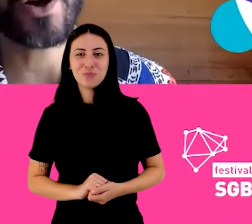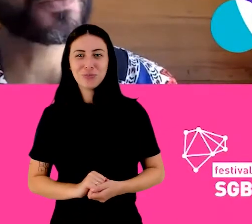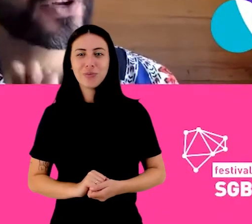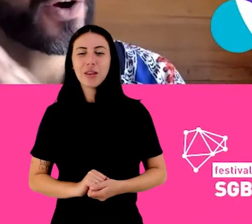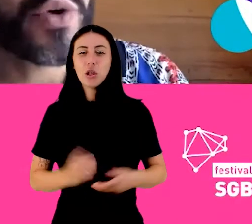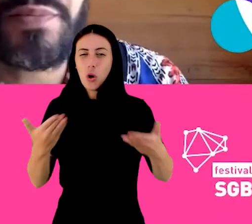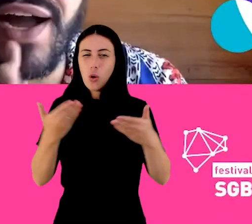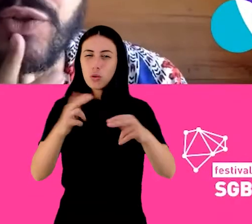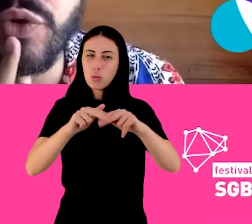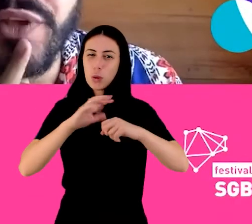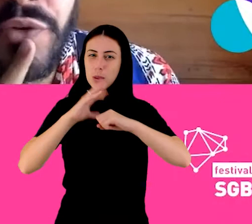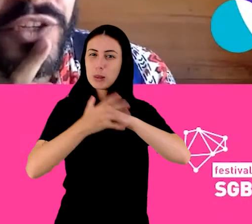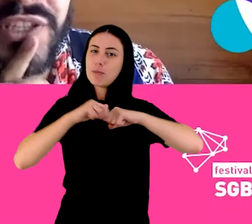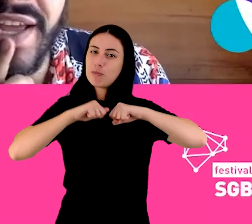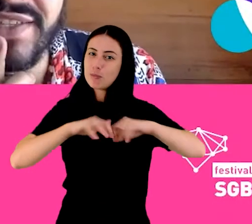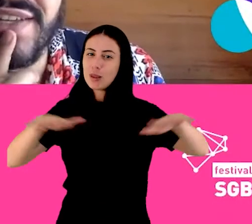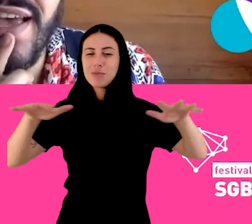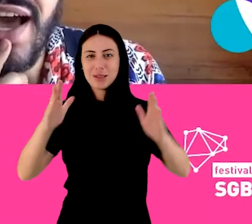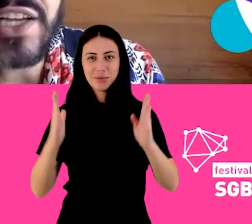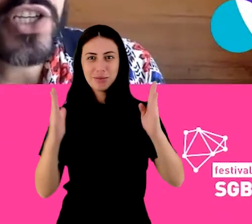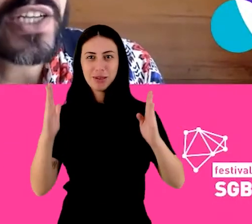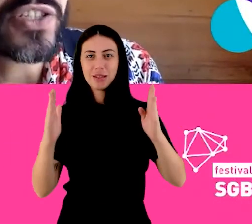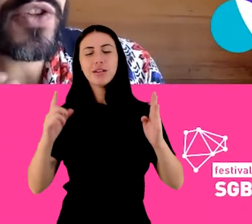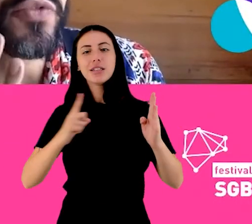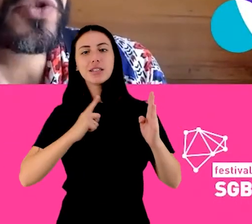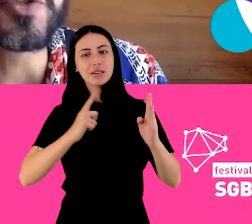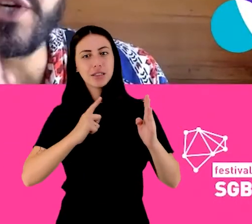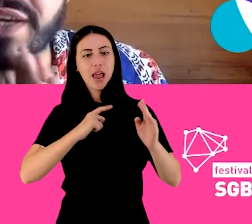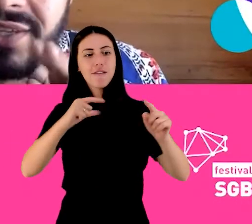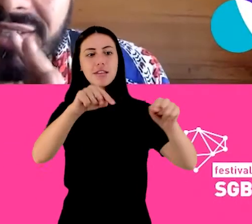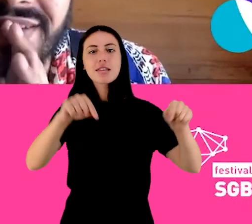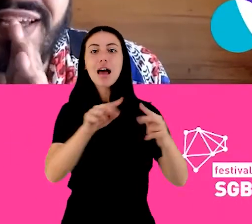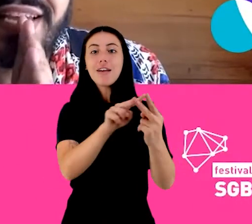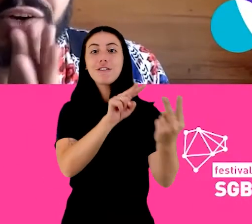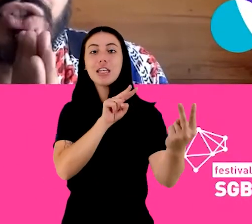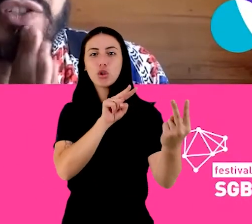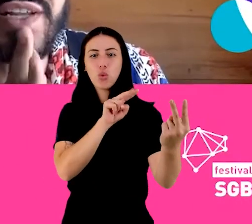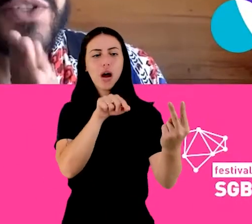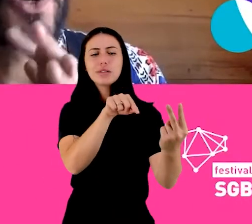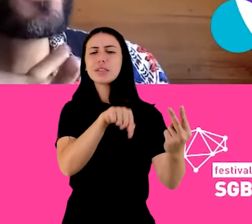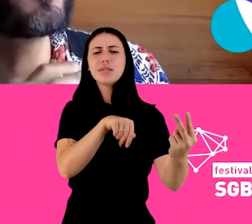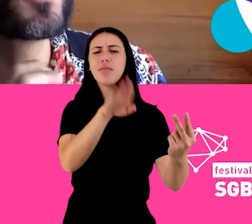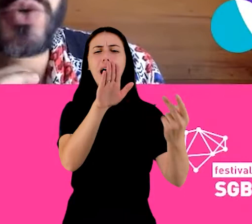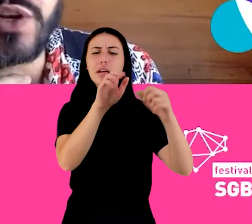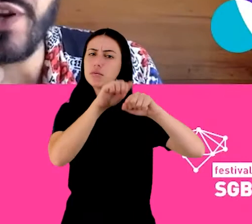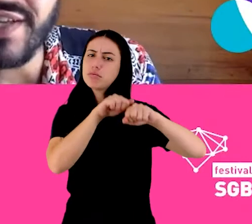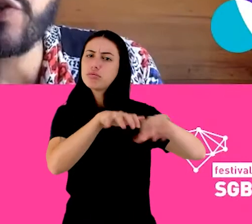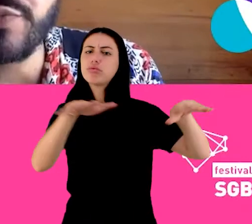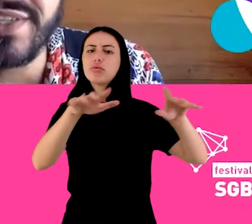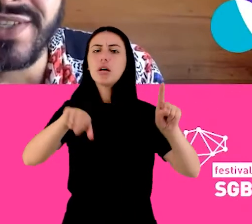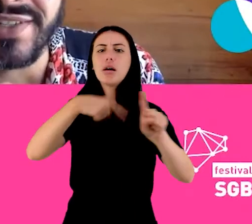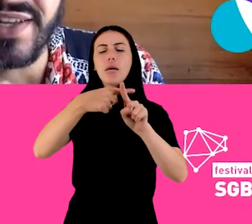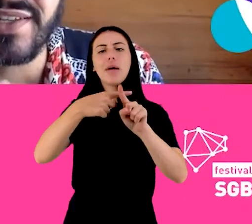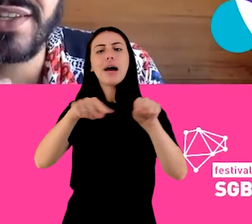com a causa, porque o impacto do Menino 23, a gente está falando de um filme de 2015, e hoje estamos em 2021, ele foi lançado